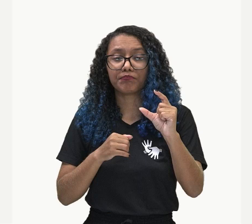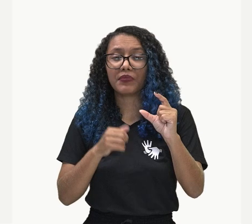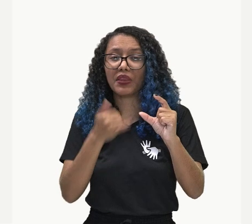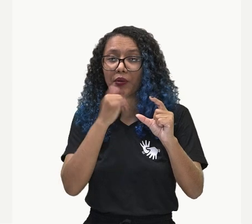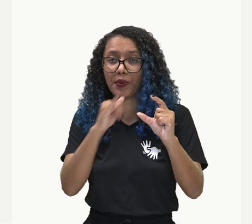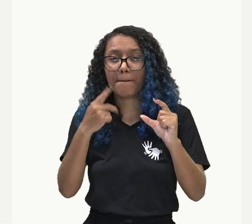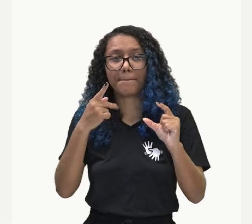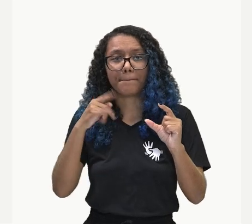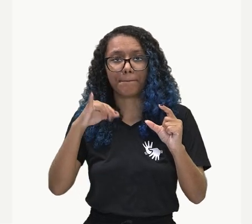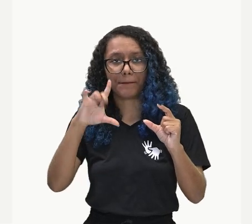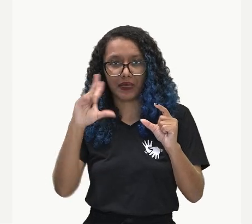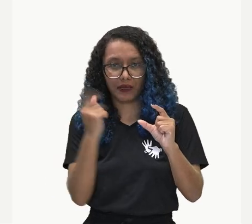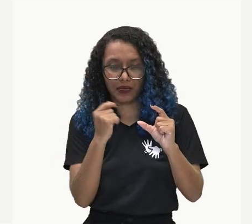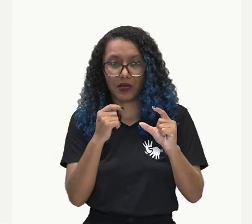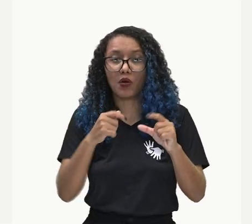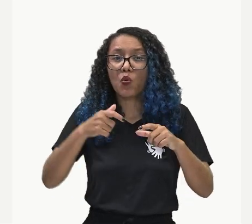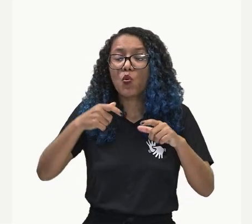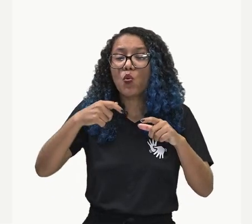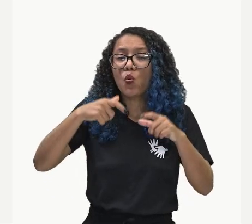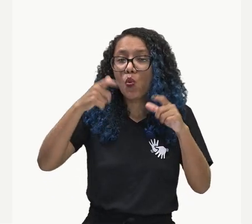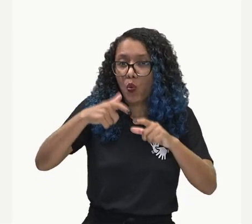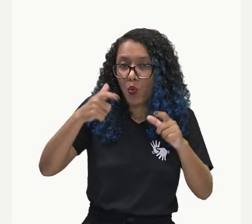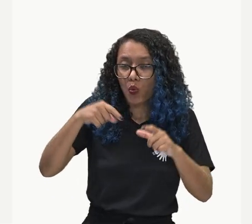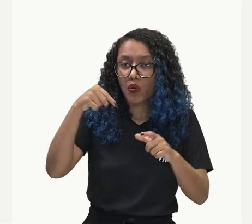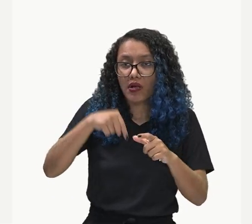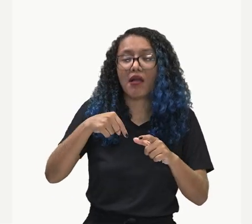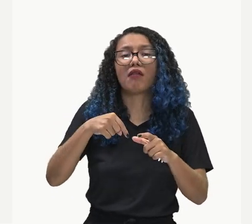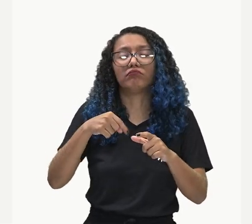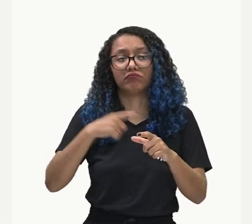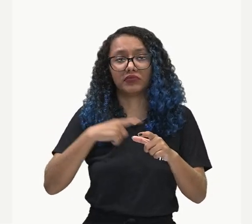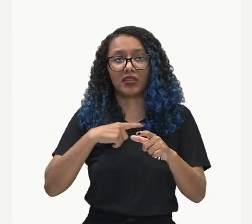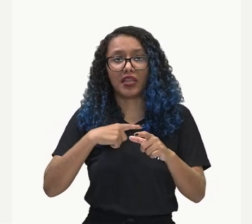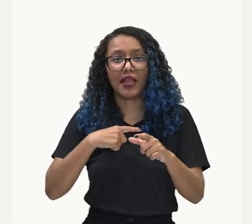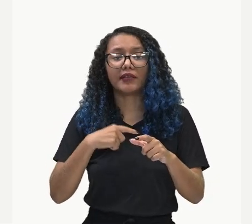eletricidade. É daqui que os elétrons vão partir,